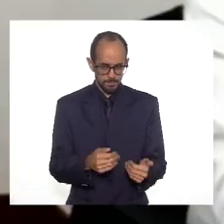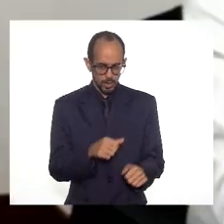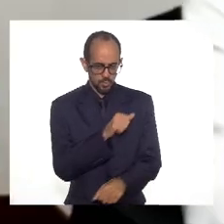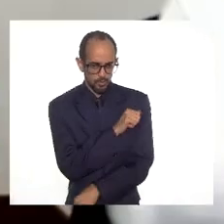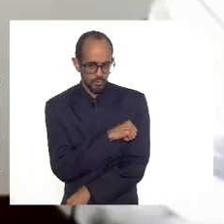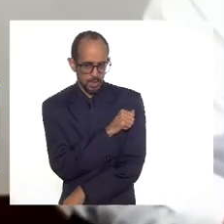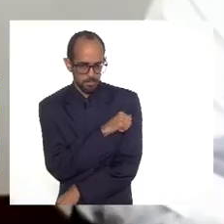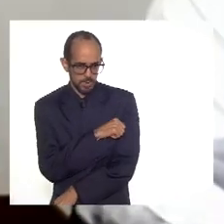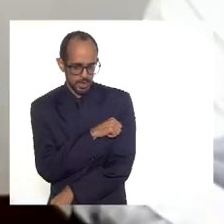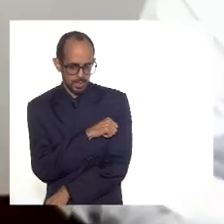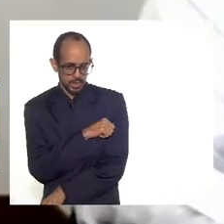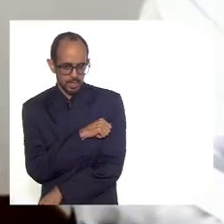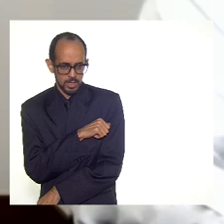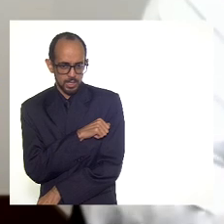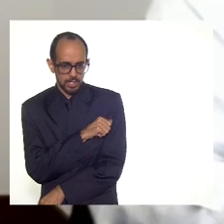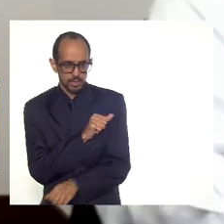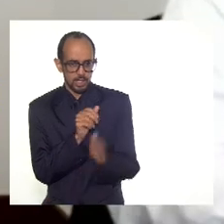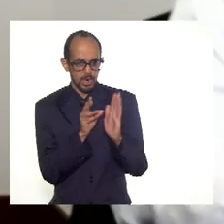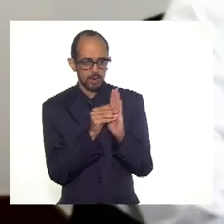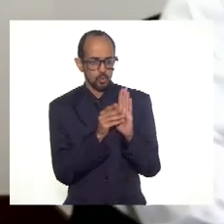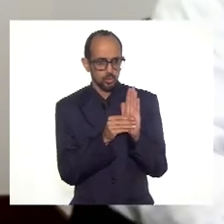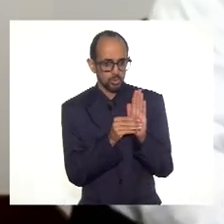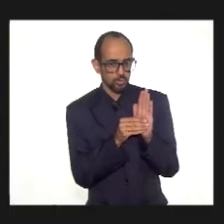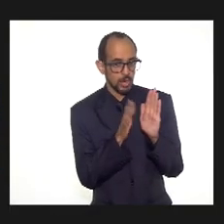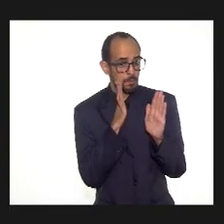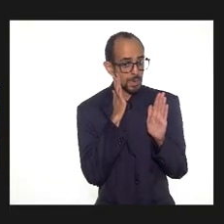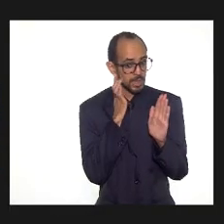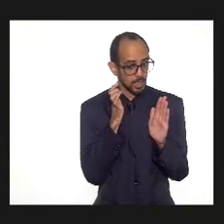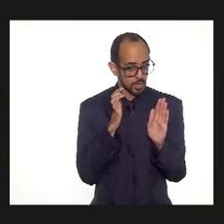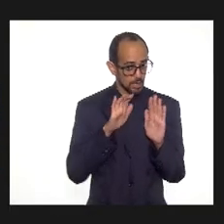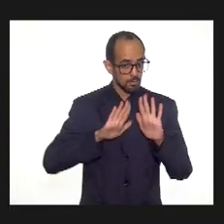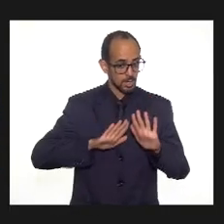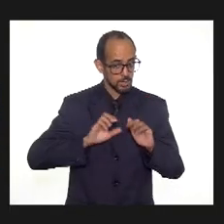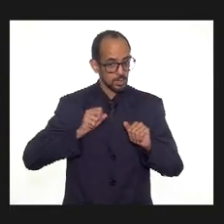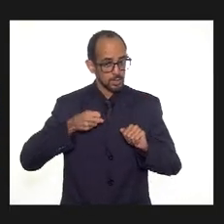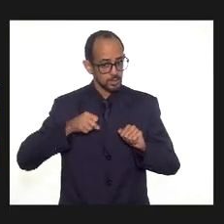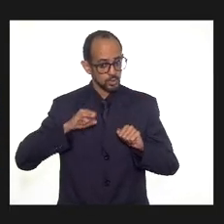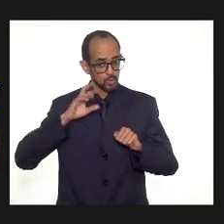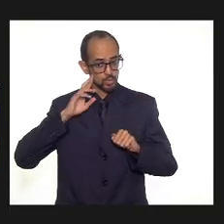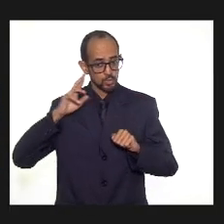pauta de amanhã. Não, mas se o senhor permitir